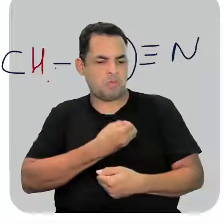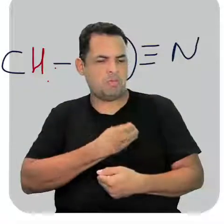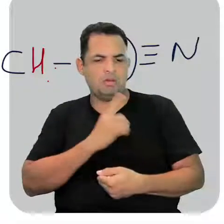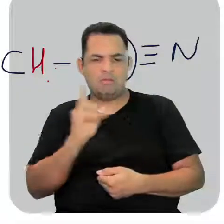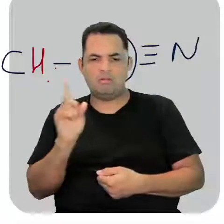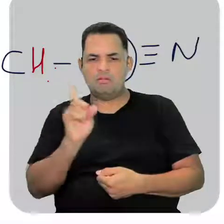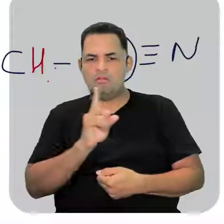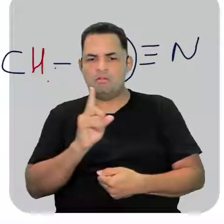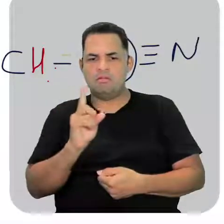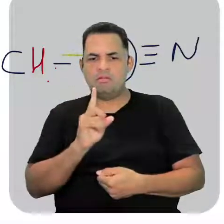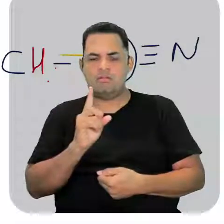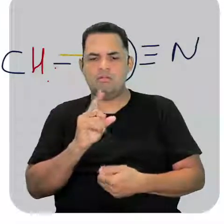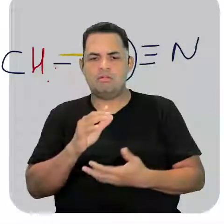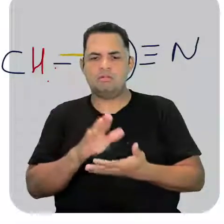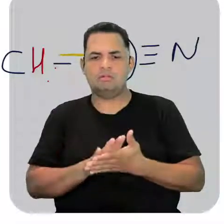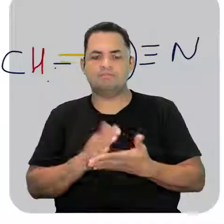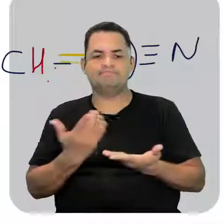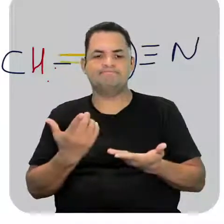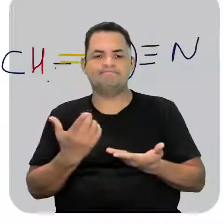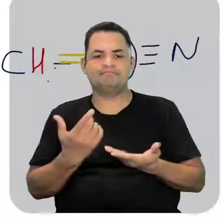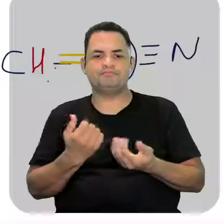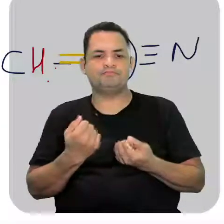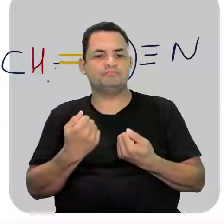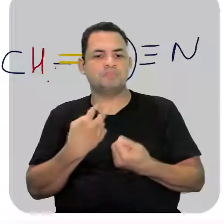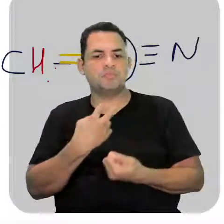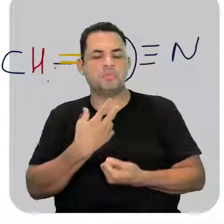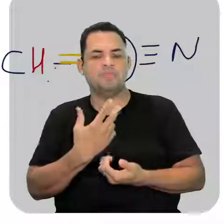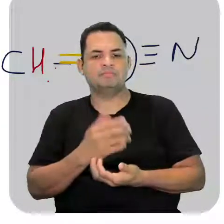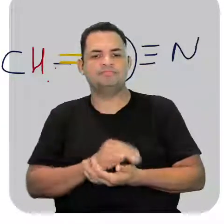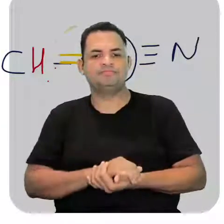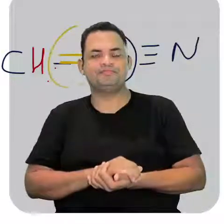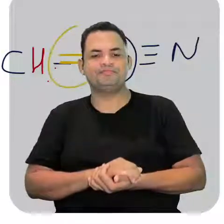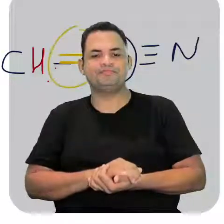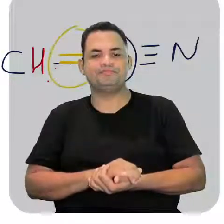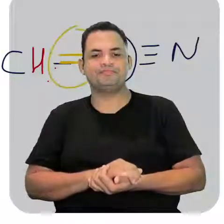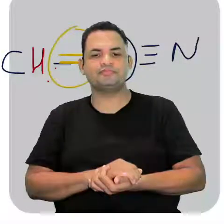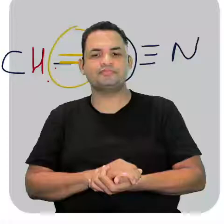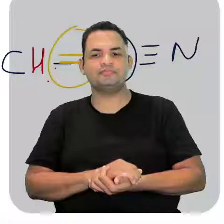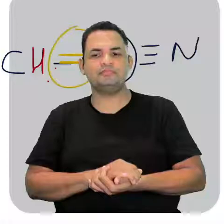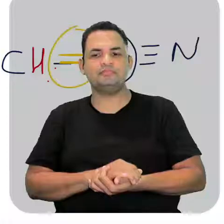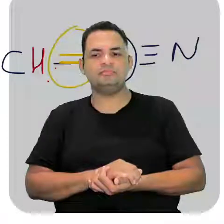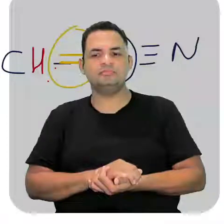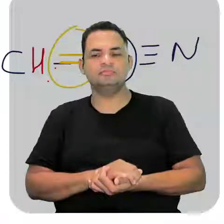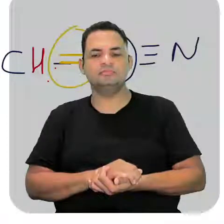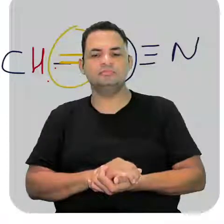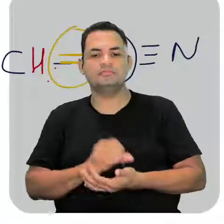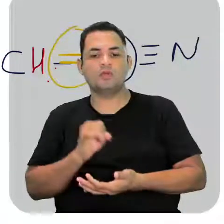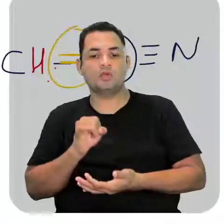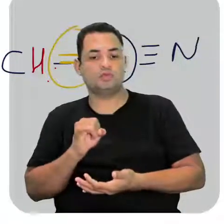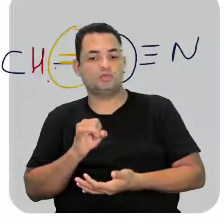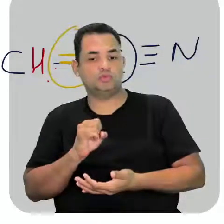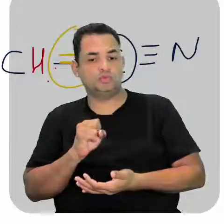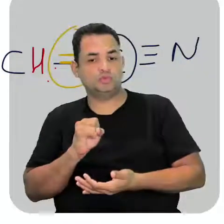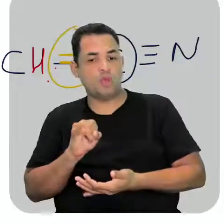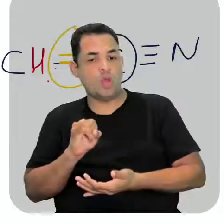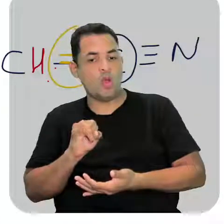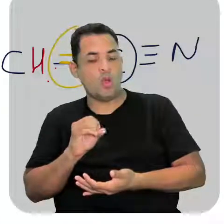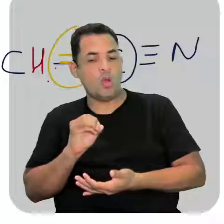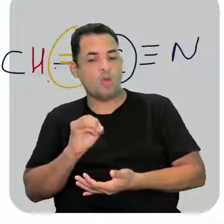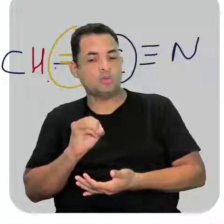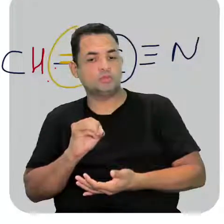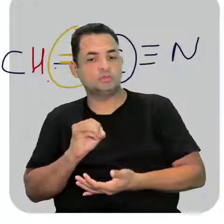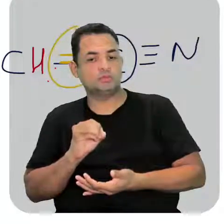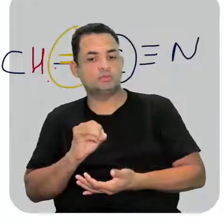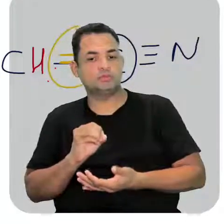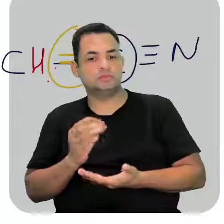gente viu que a ligação dupla não pode acontecer aqui na frente, né? Ó, aqui não pode. Ela só vai acontecer aqui. Então,